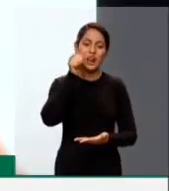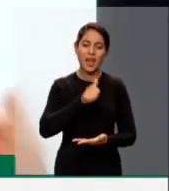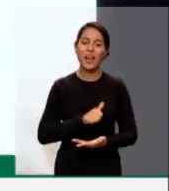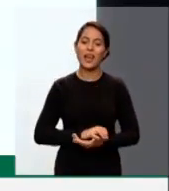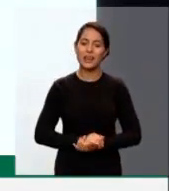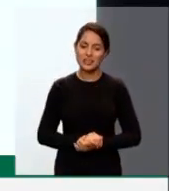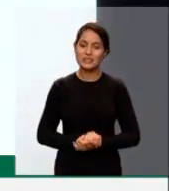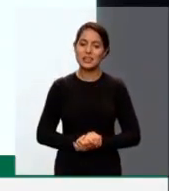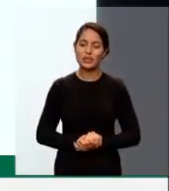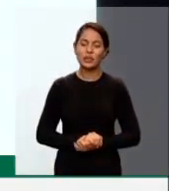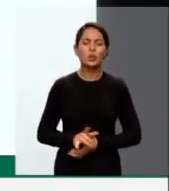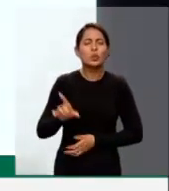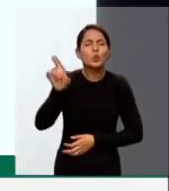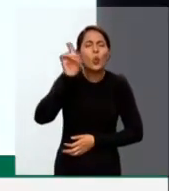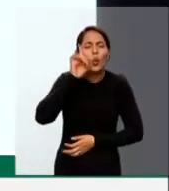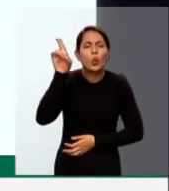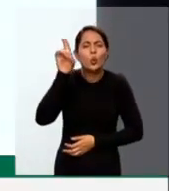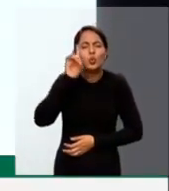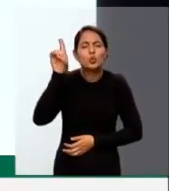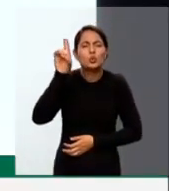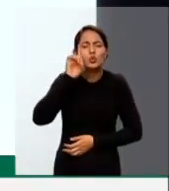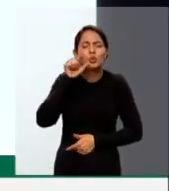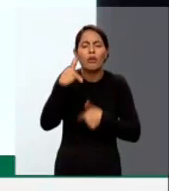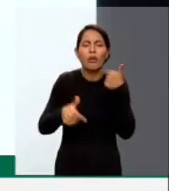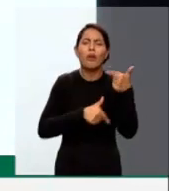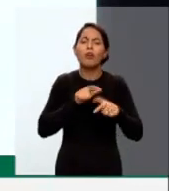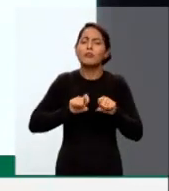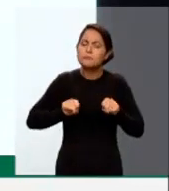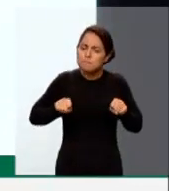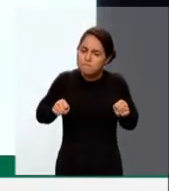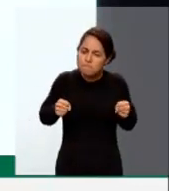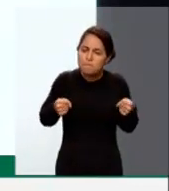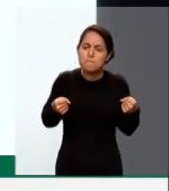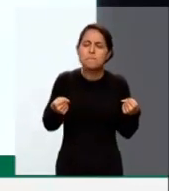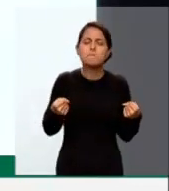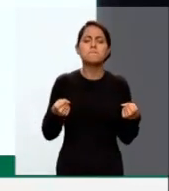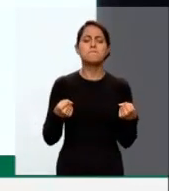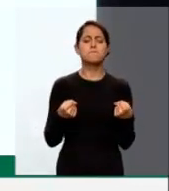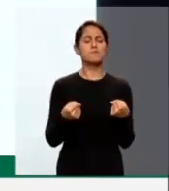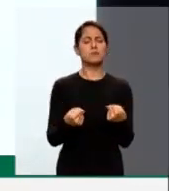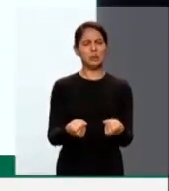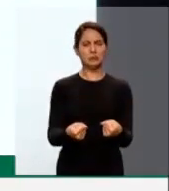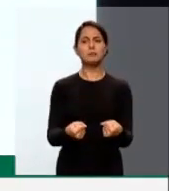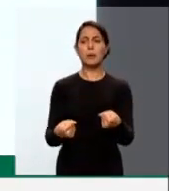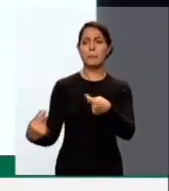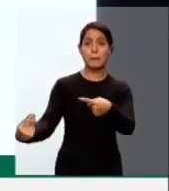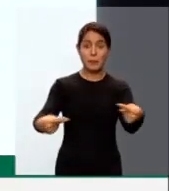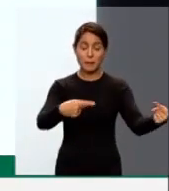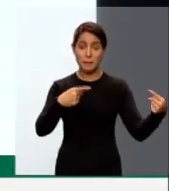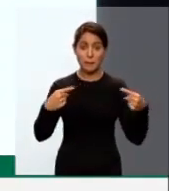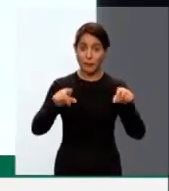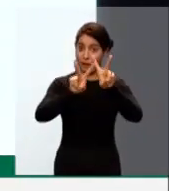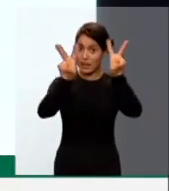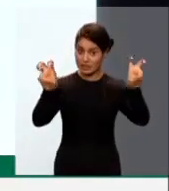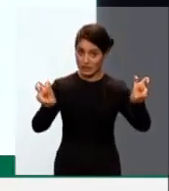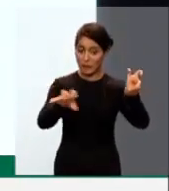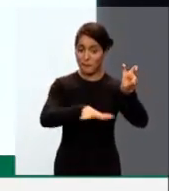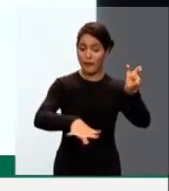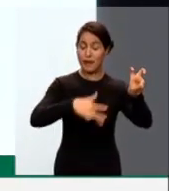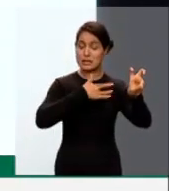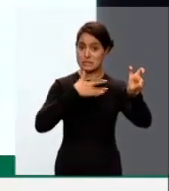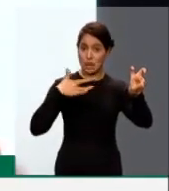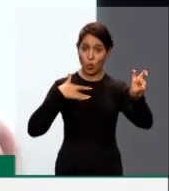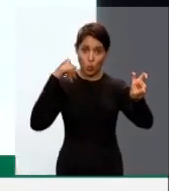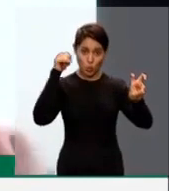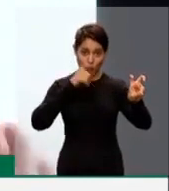que cotidianamente estão num esforço muito importante de discutir a questão da saúde das mulheres